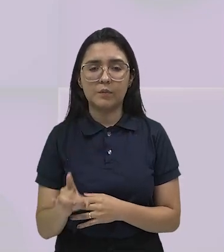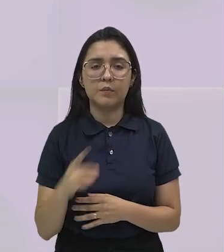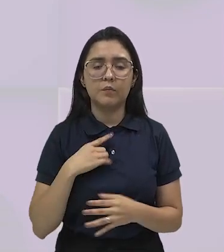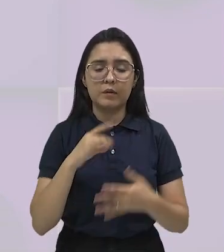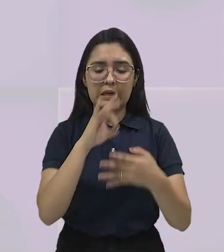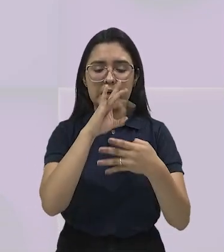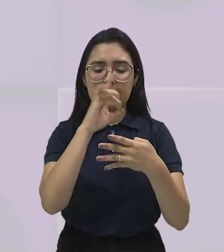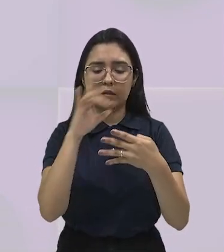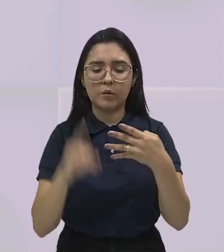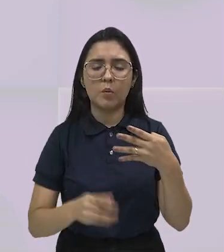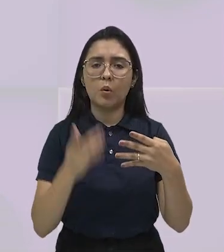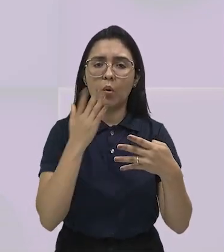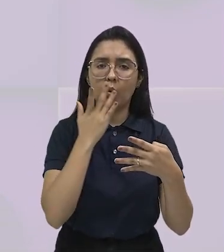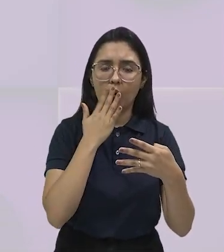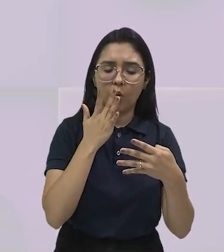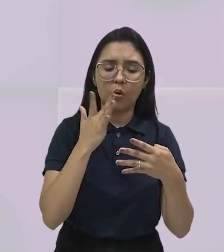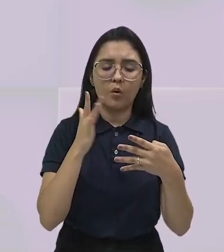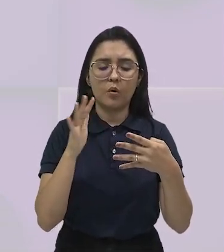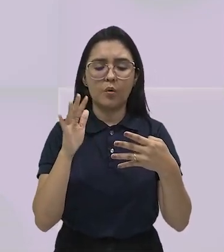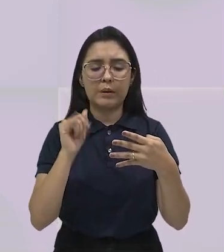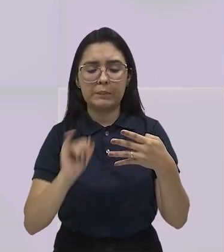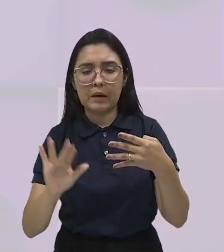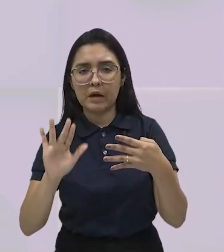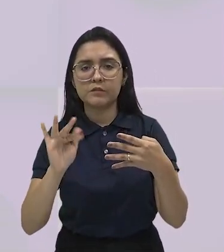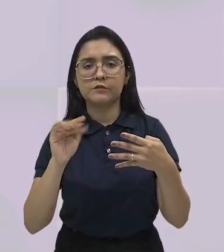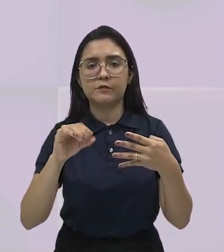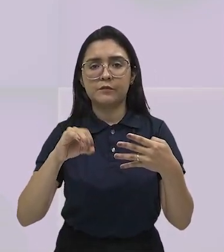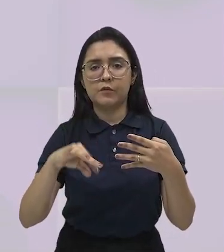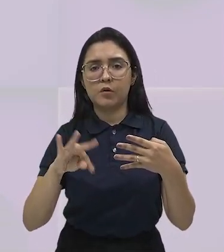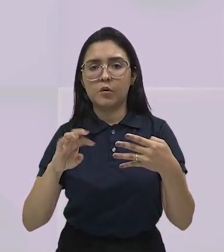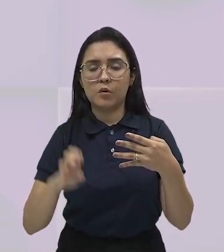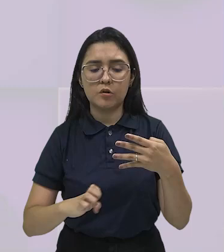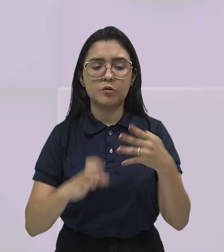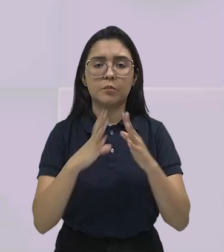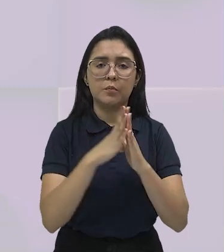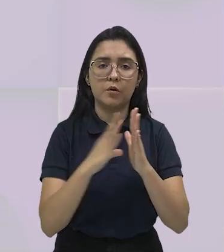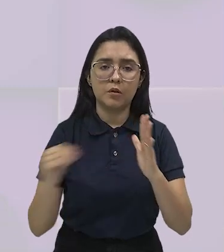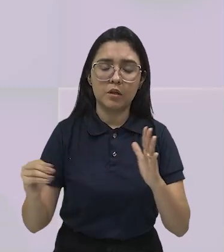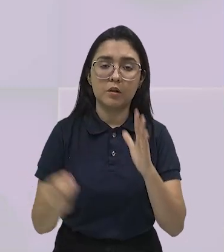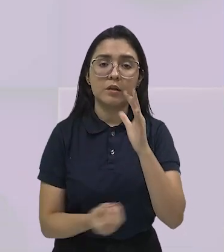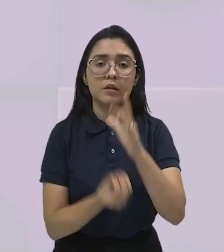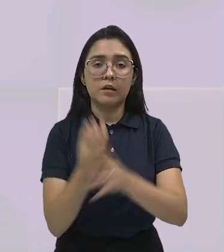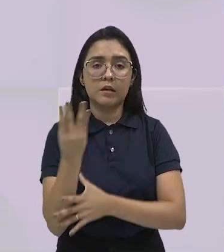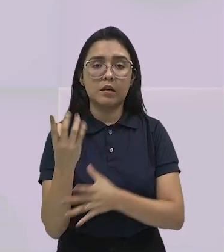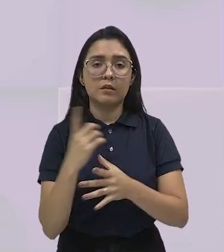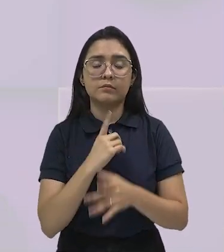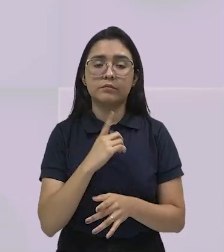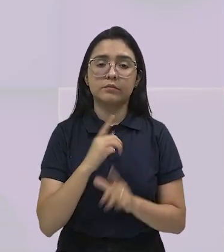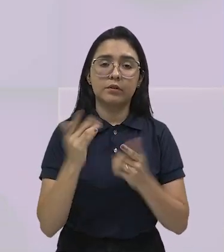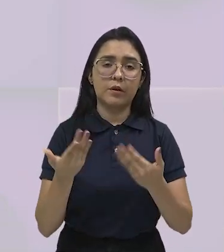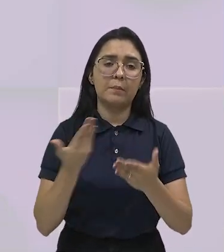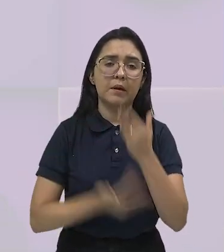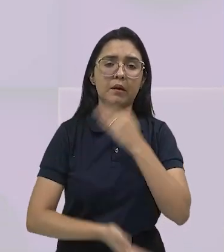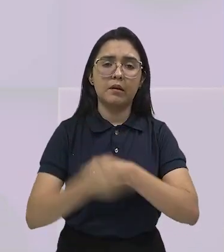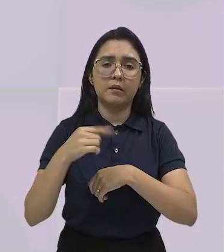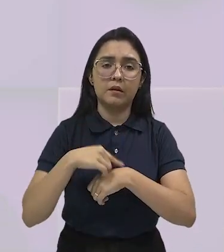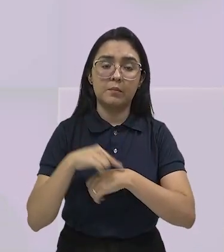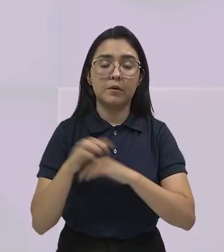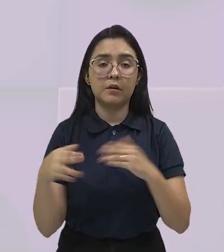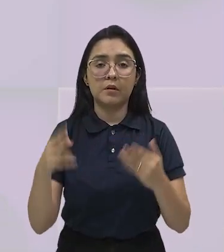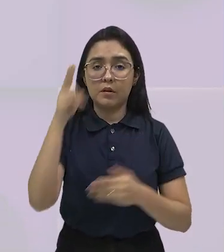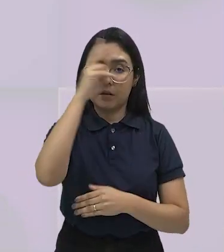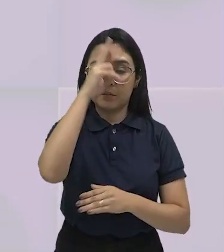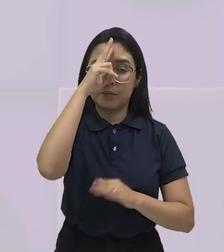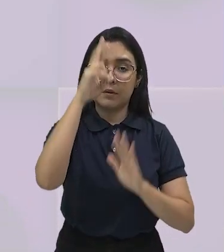pegar a cor, pegar a imagem, certo? O padrão, montar você ia gastar muito tempo. Então, lembrando